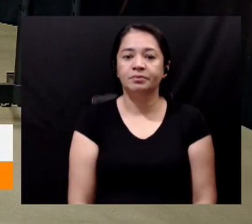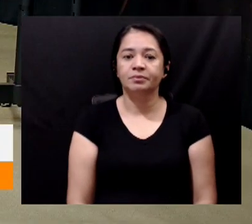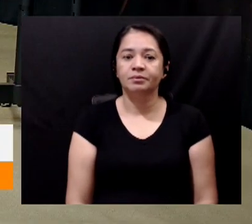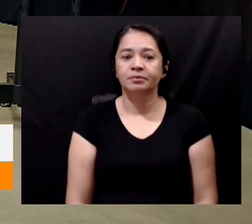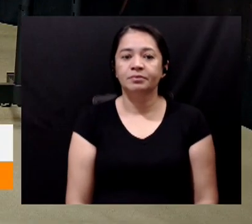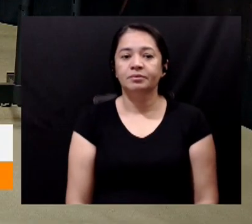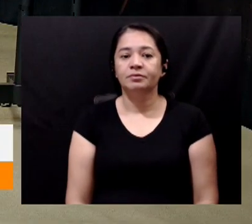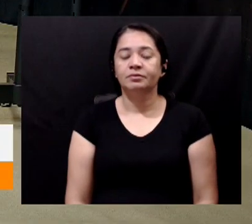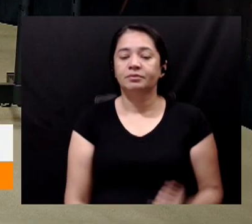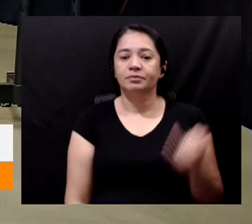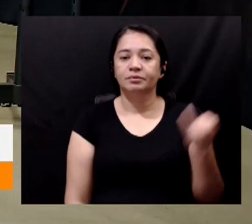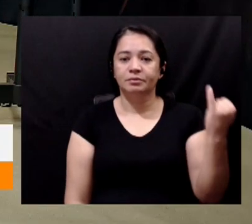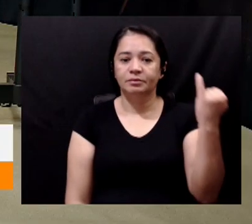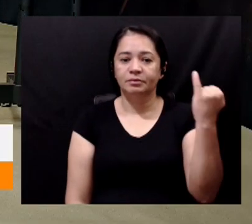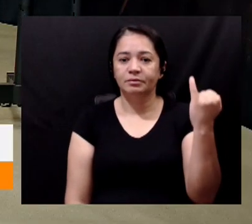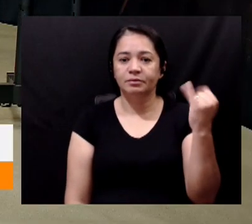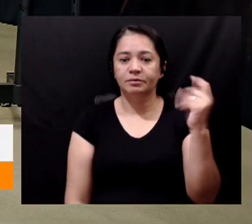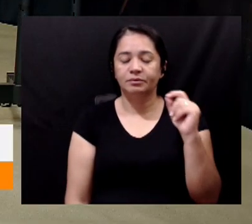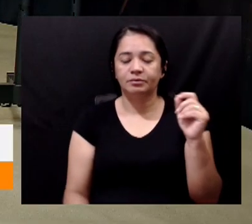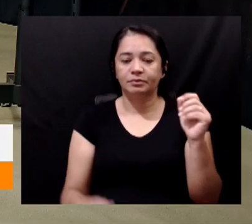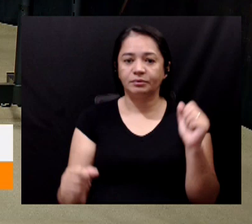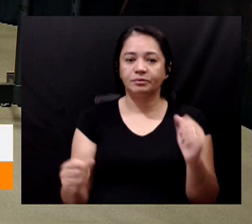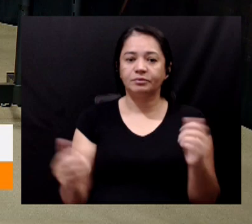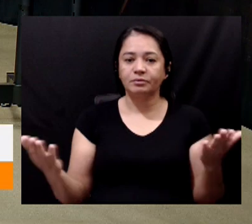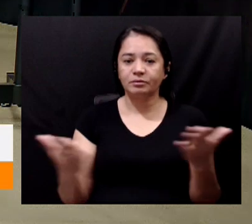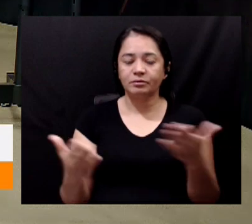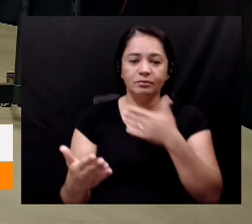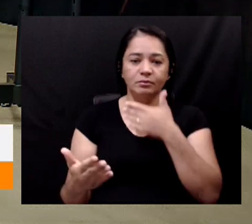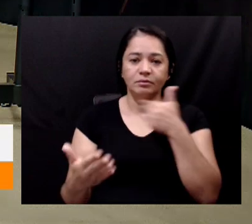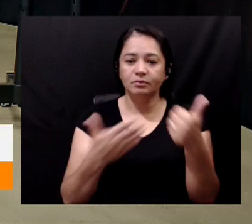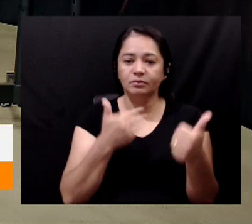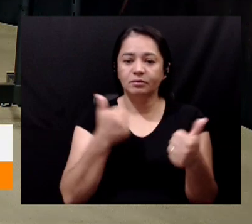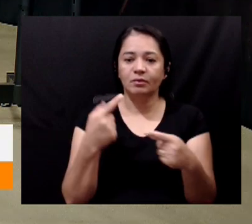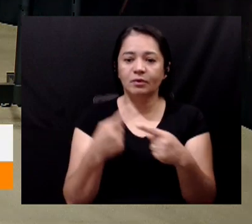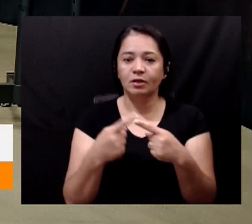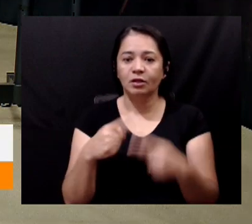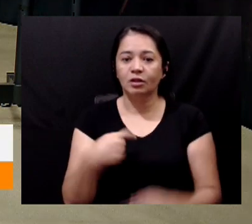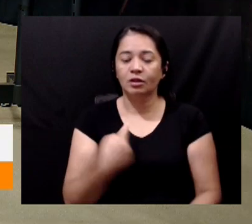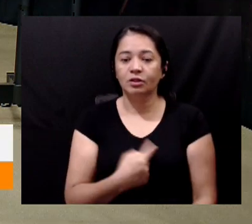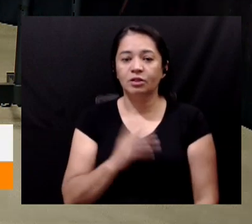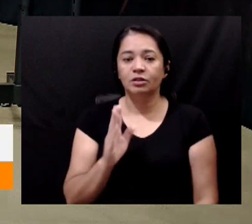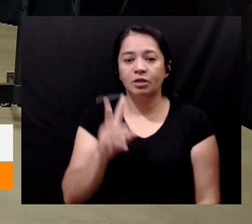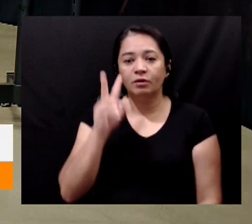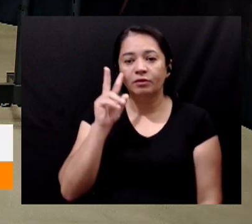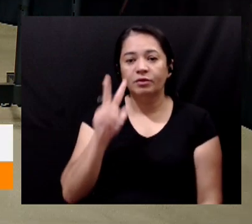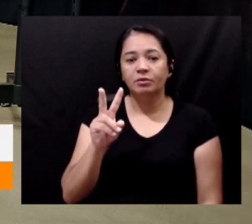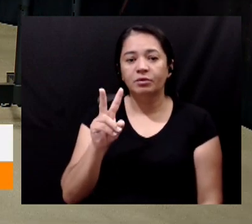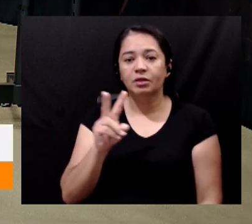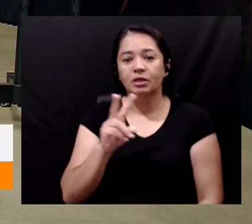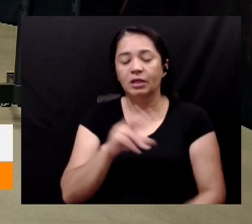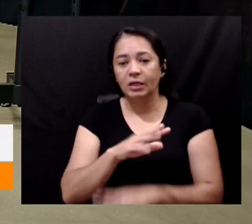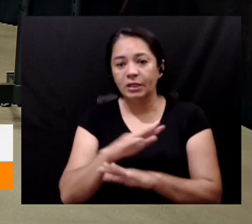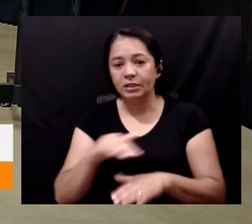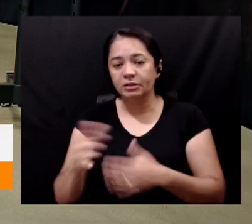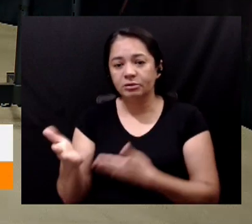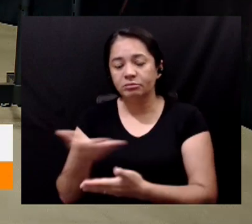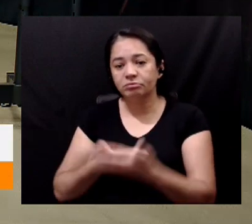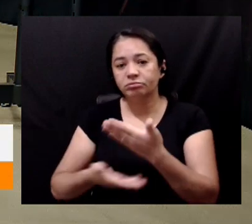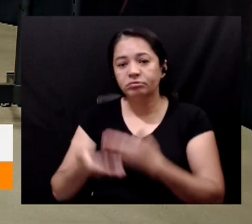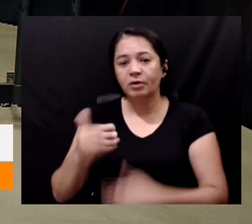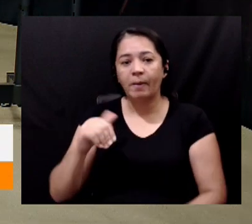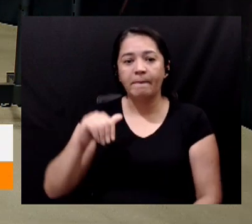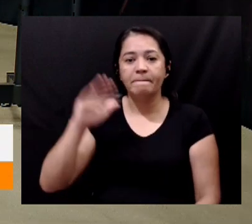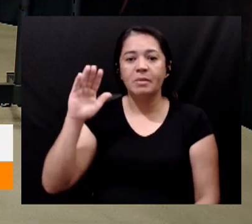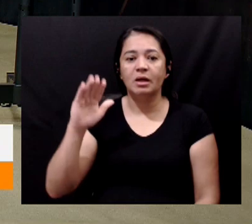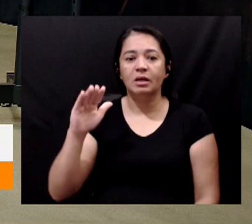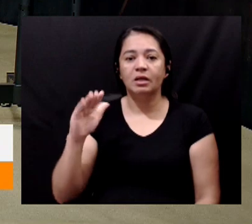essa atualização, esse melhoramento, porque a gente tem visto crianças se envolvendo cada vez mais nessa questão de desafios